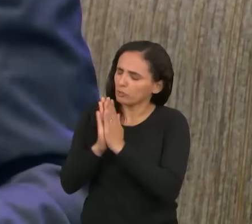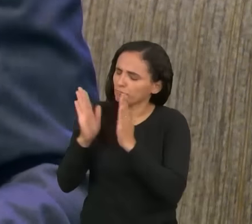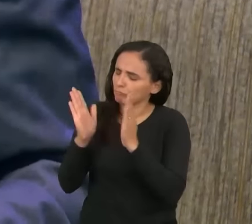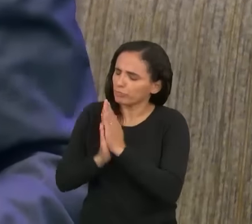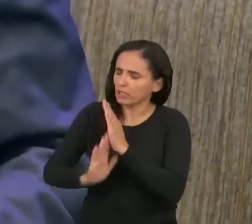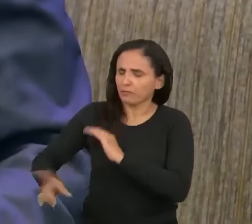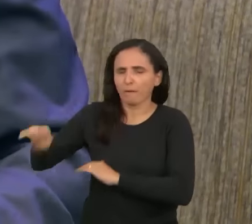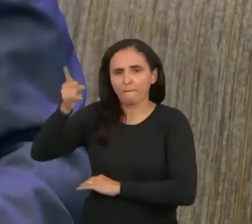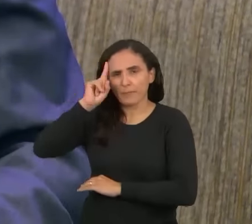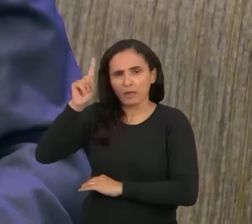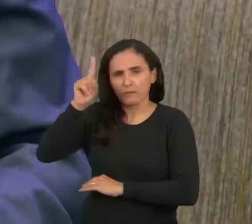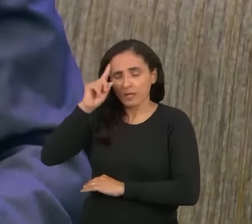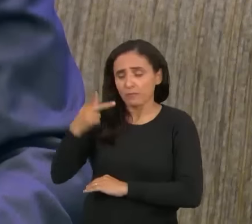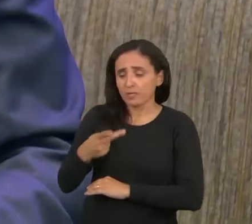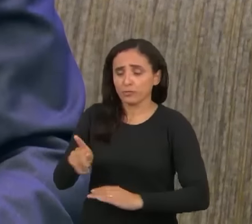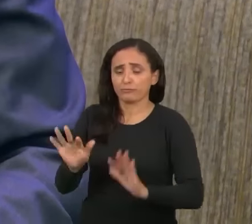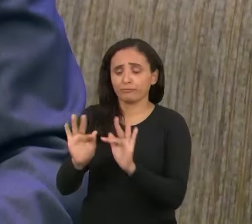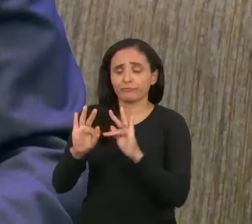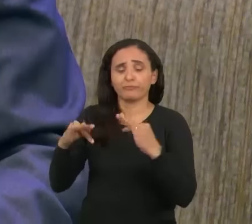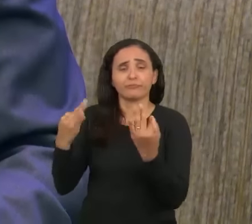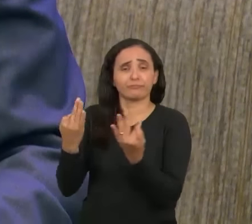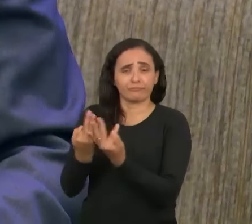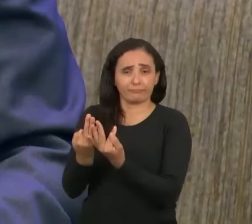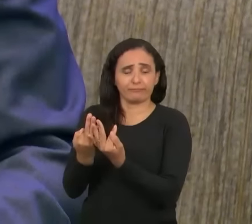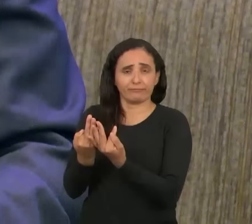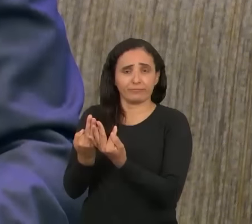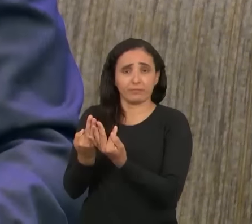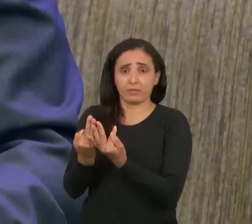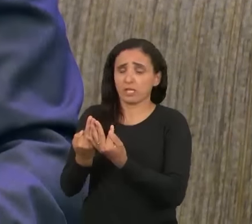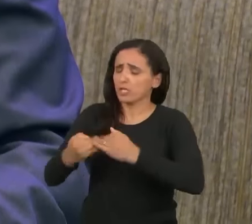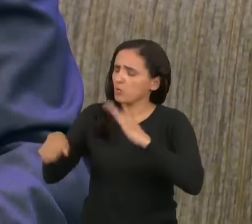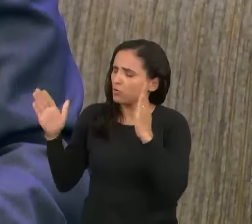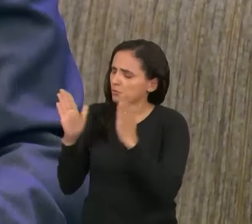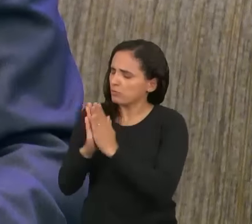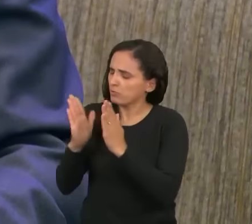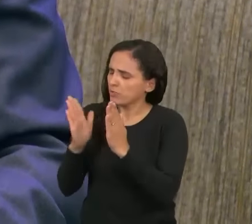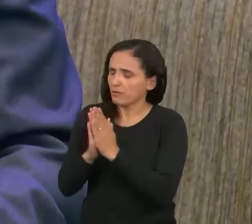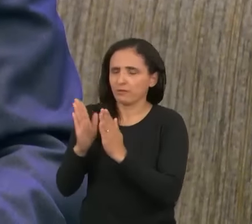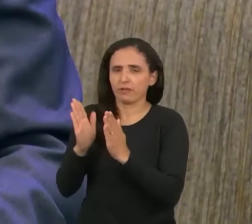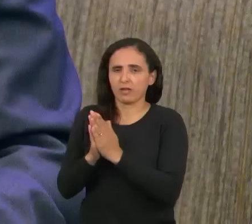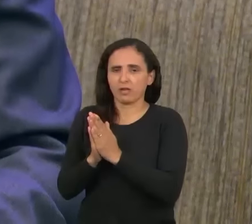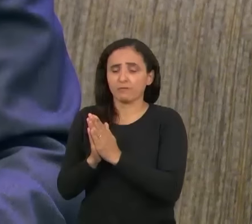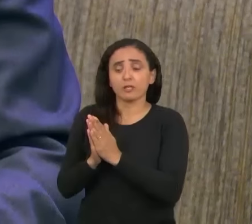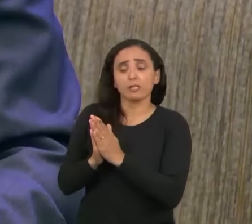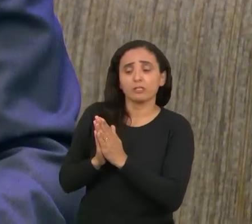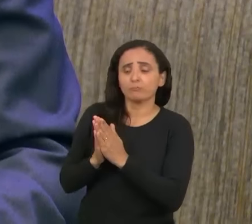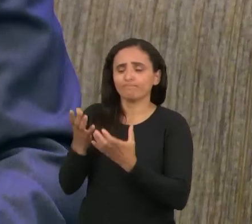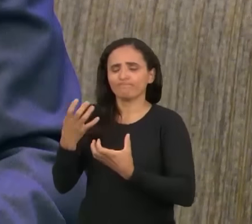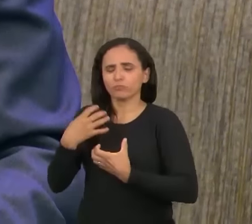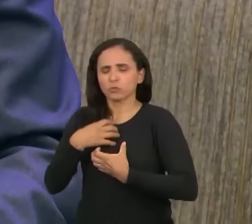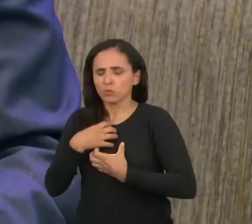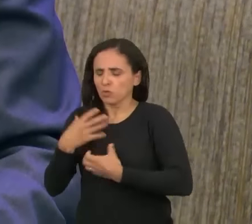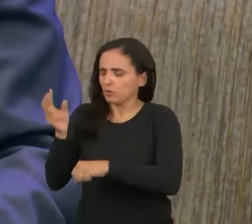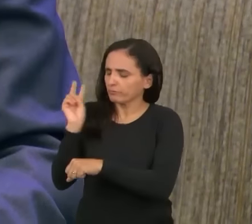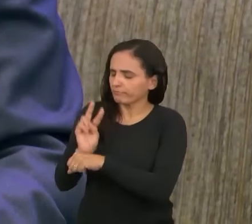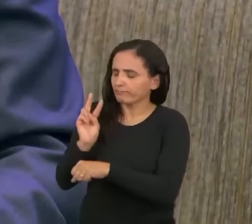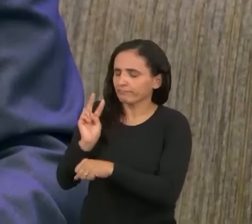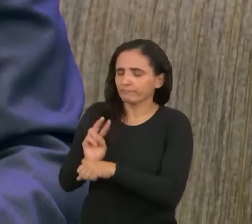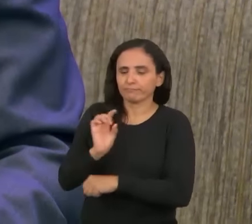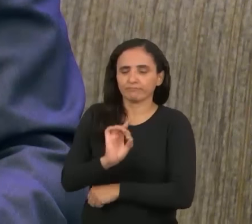pela sua família ele tinha o devido cuidado de velar